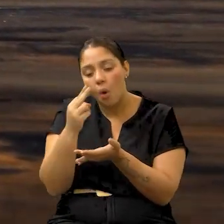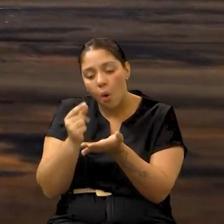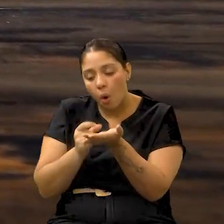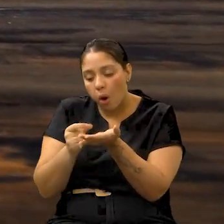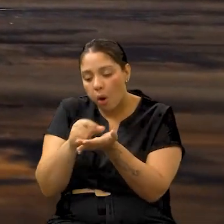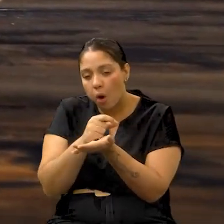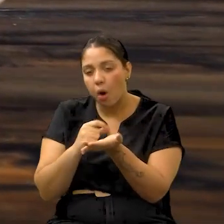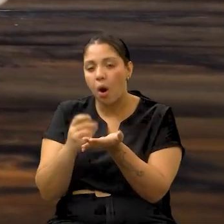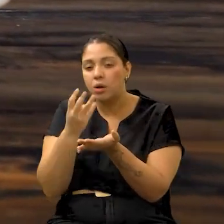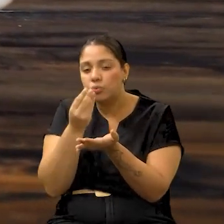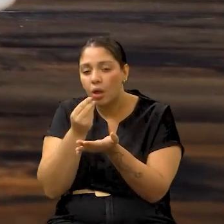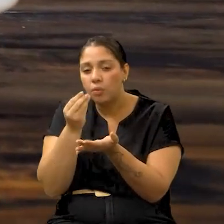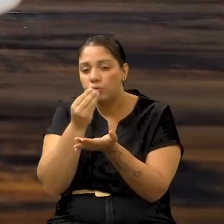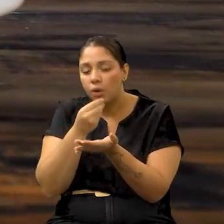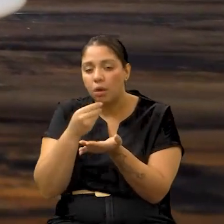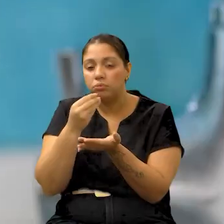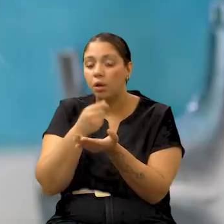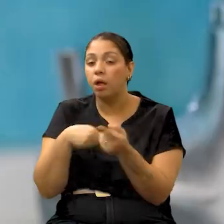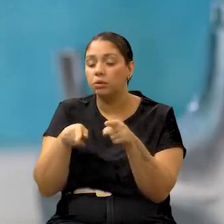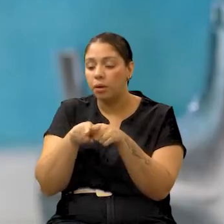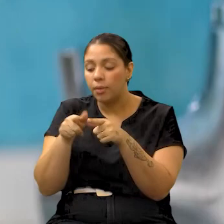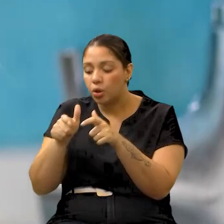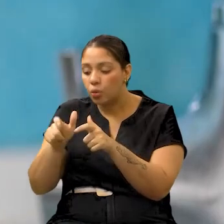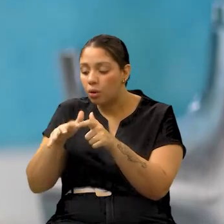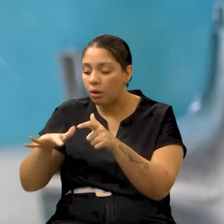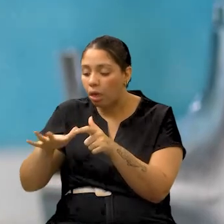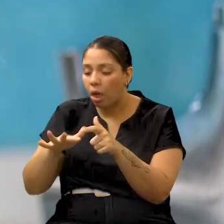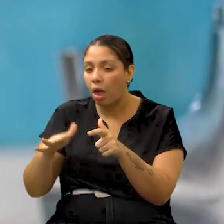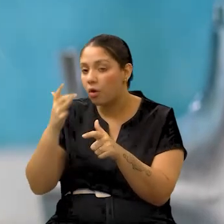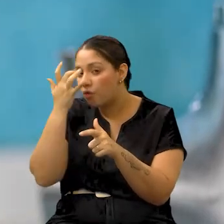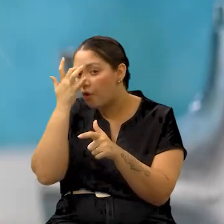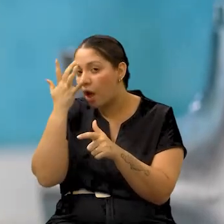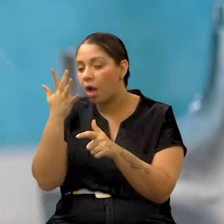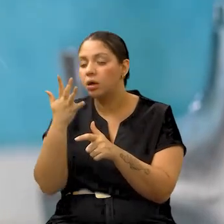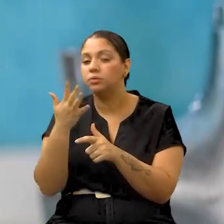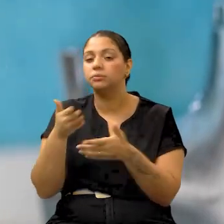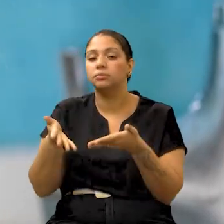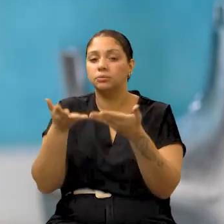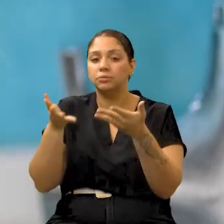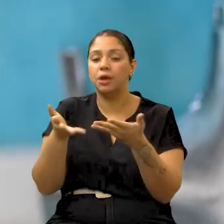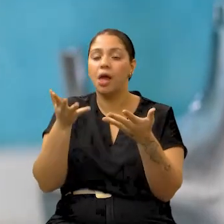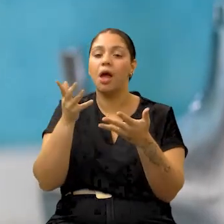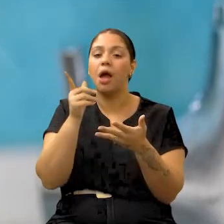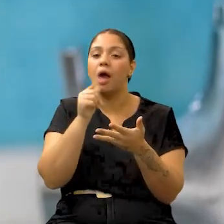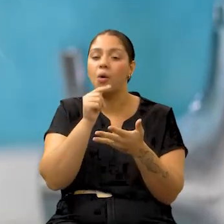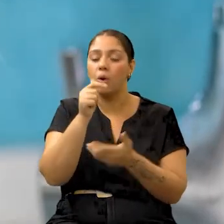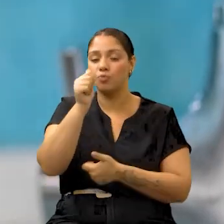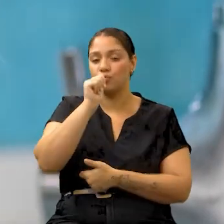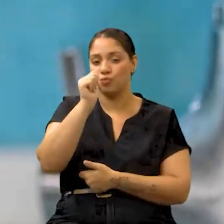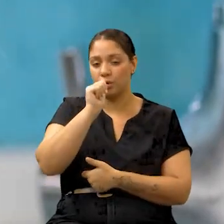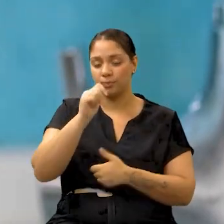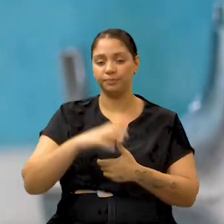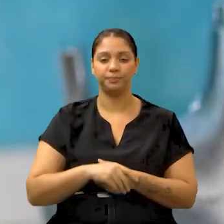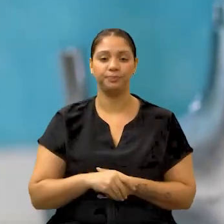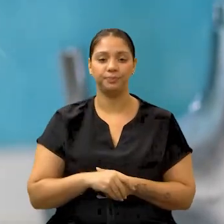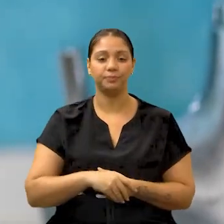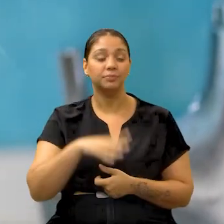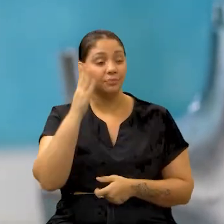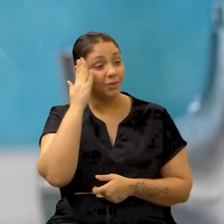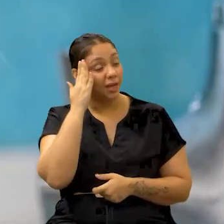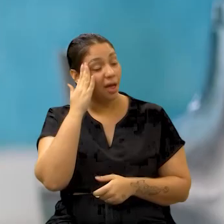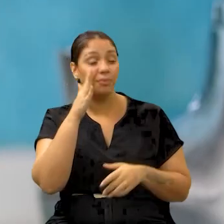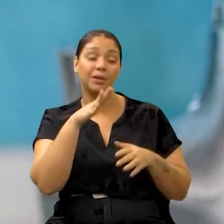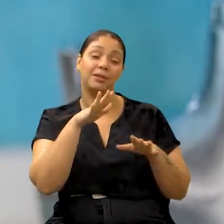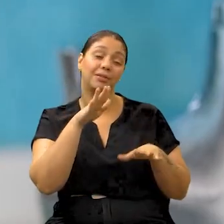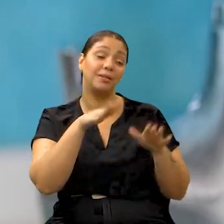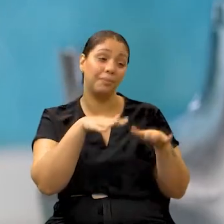com petiscos, com favorecimento ambiental, tentar aumentar a ingestão de água do paciente. A gente sabe que tudo